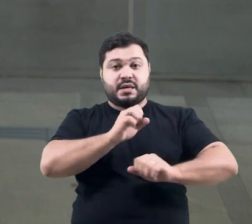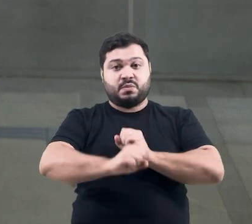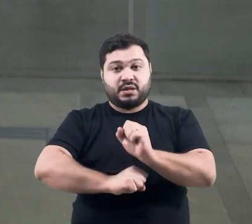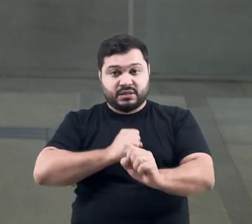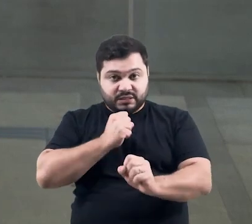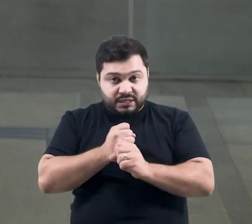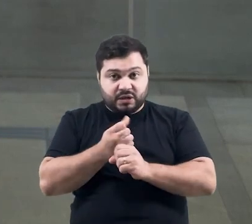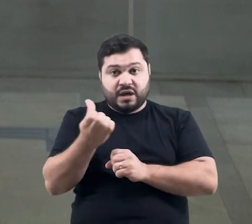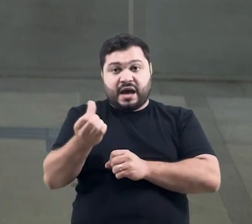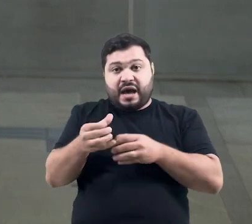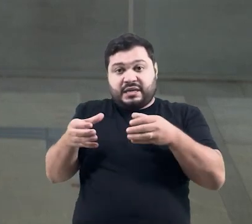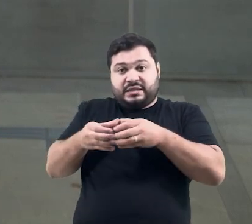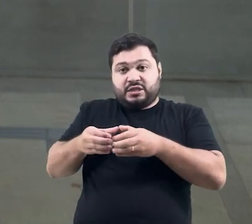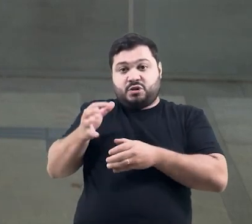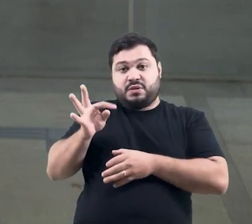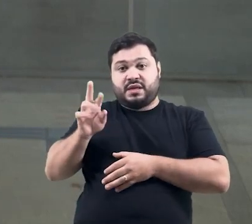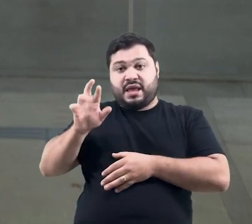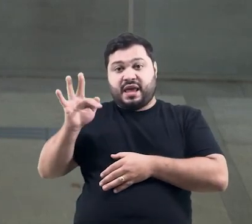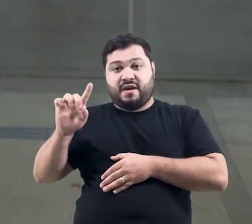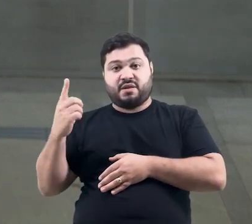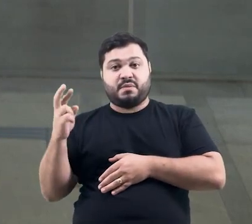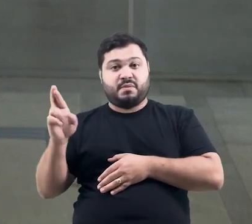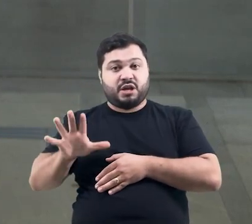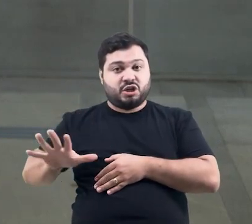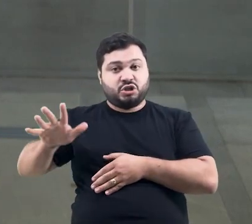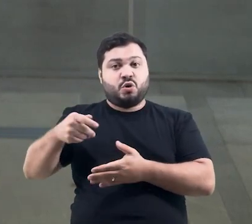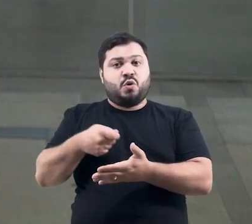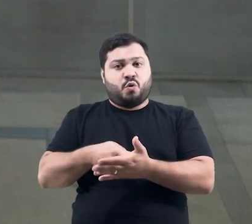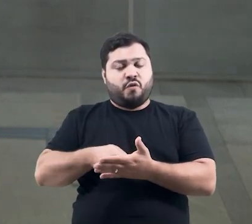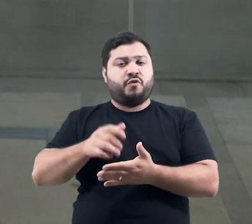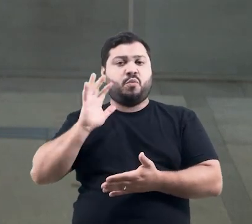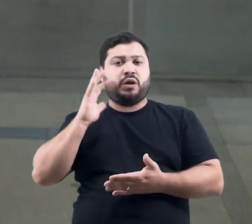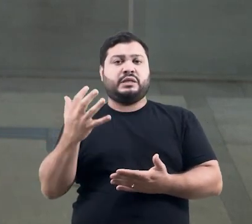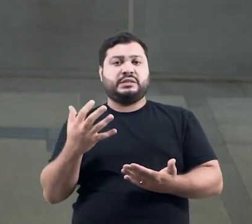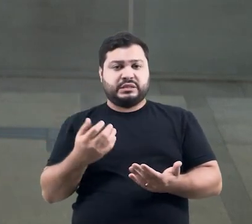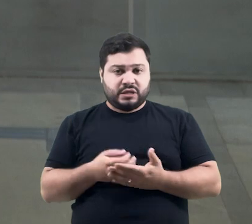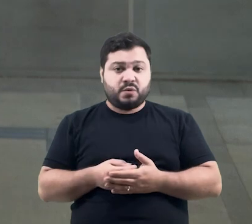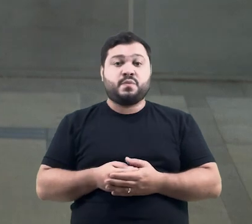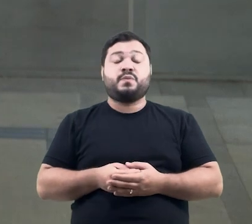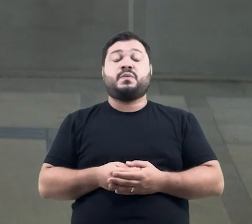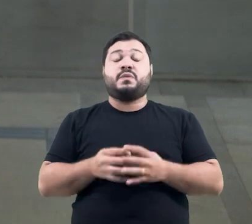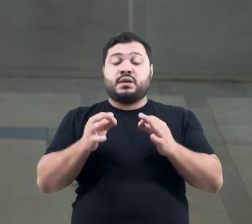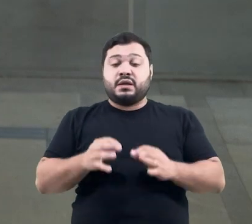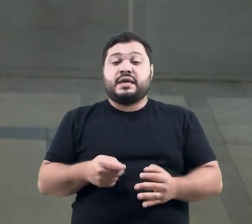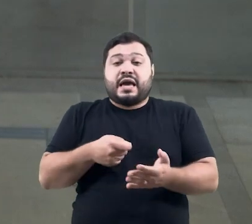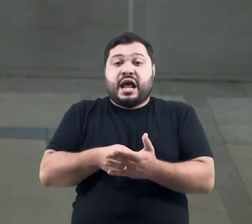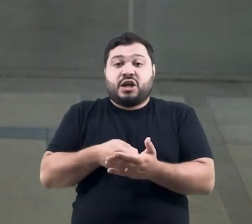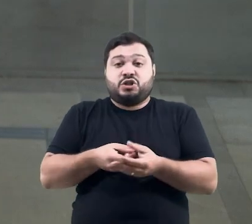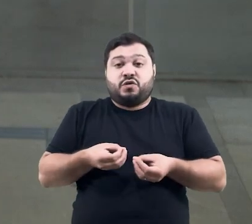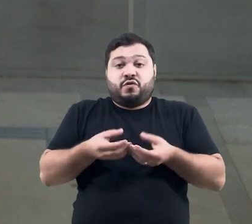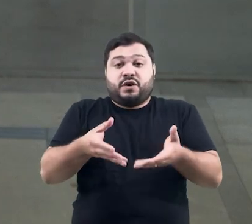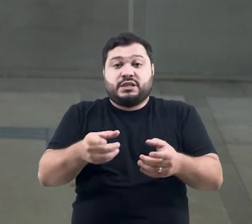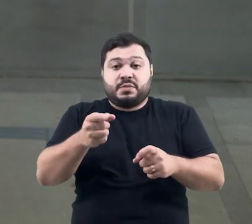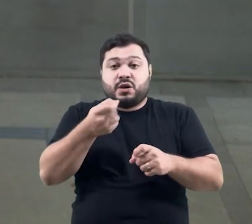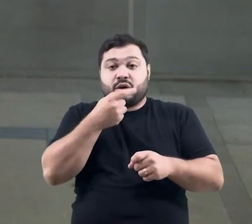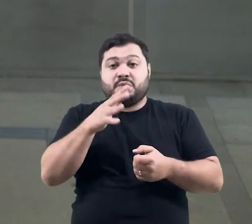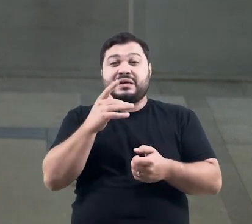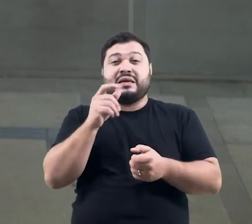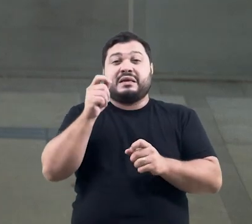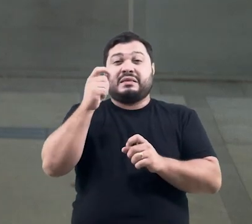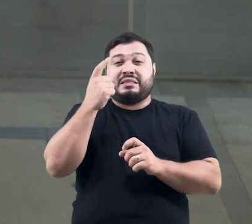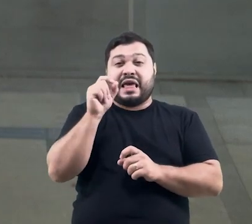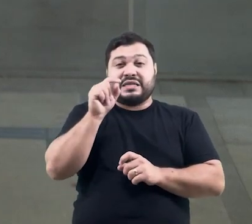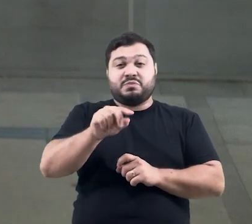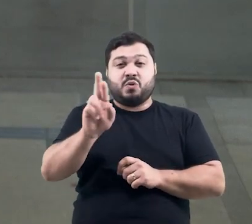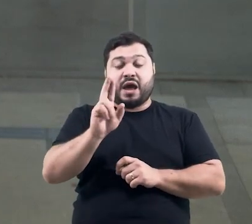lei, em setembro desse ano, a 6ª turma do TRF da Primeira Região confirmou decisão que garantiu o fornecimento de um medicamento